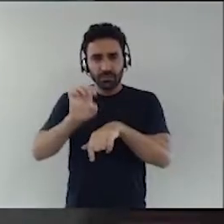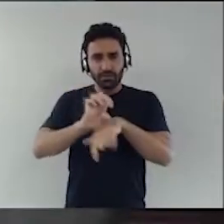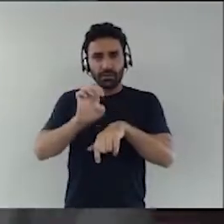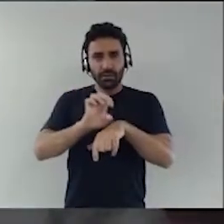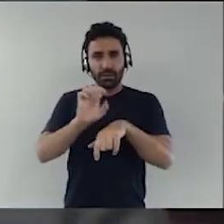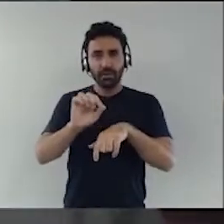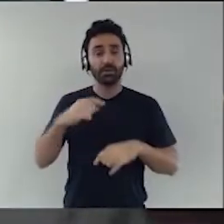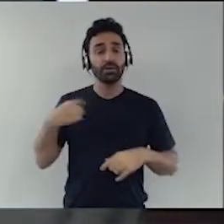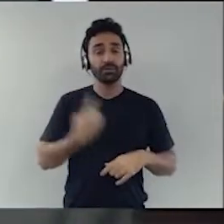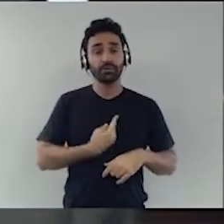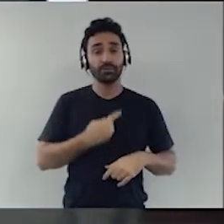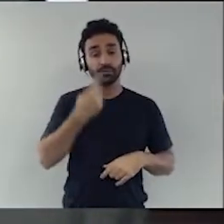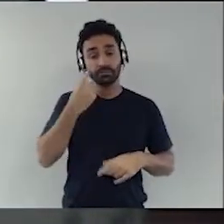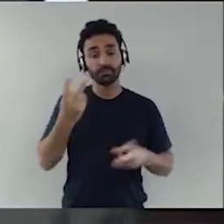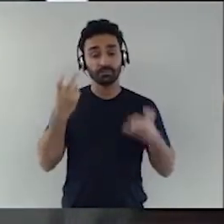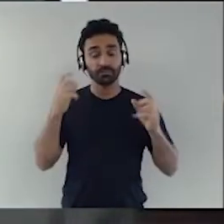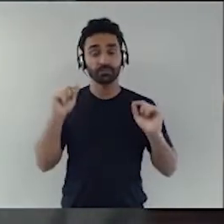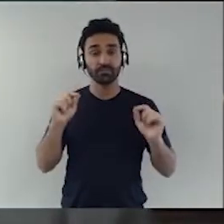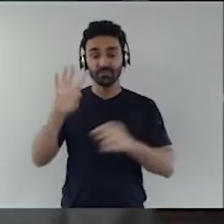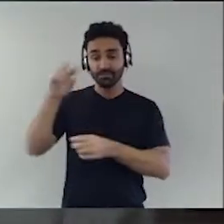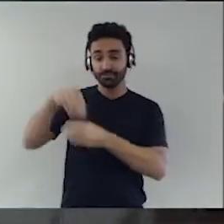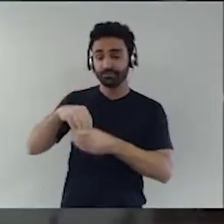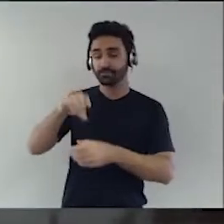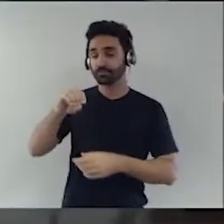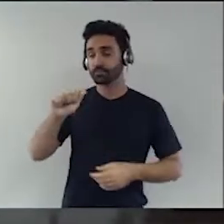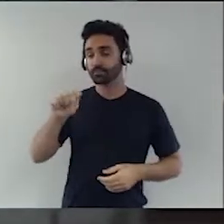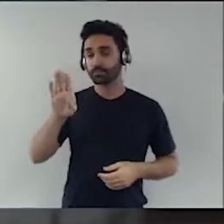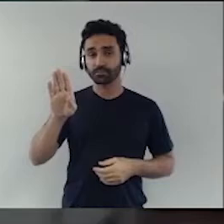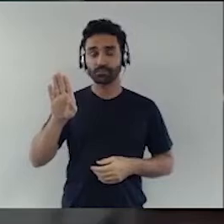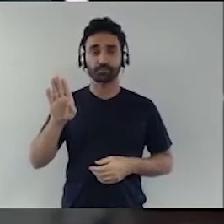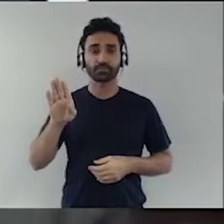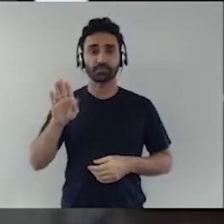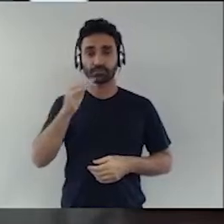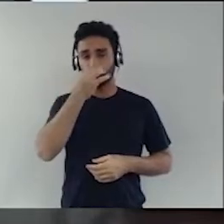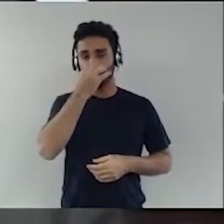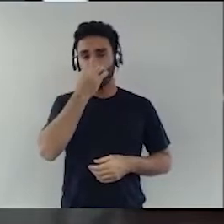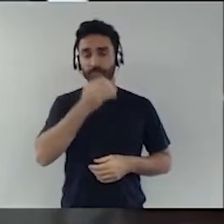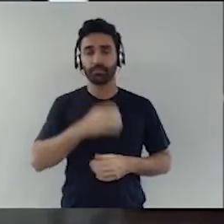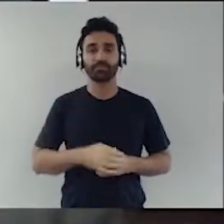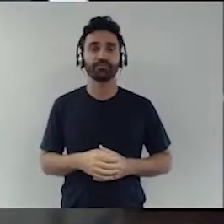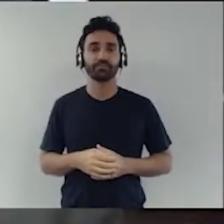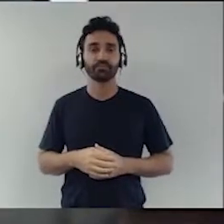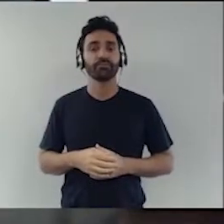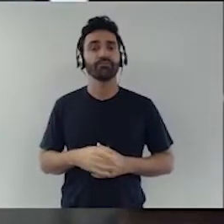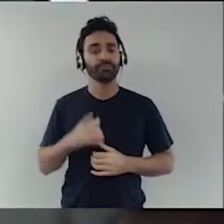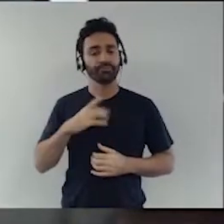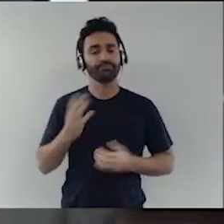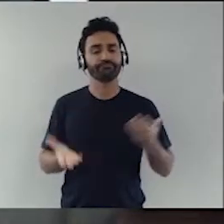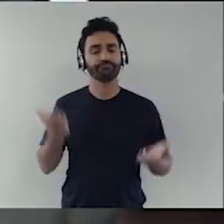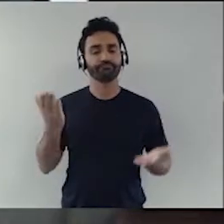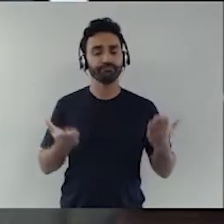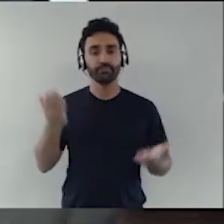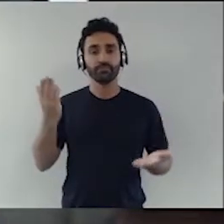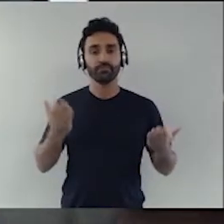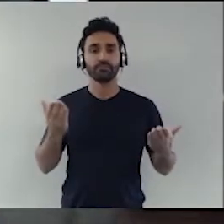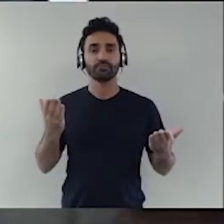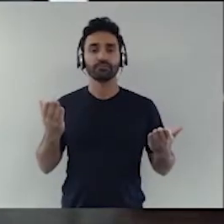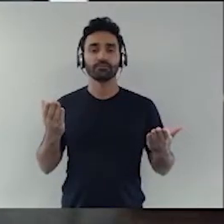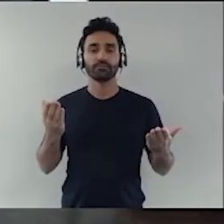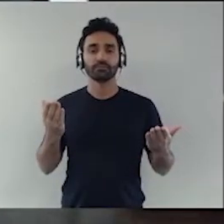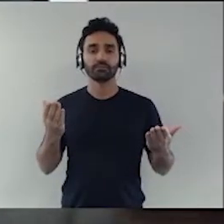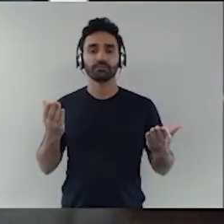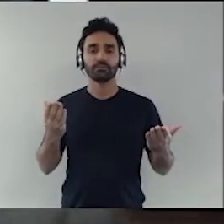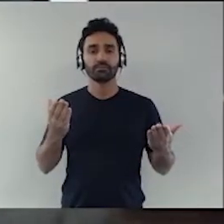gente encontra na OAB, na Ordem dos Advogados do Brasil, esse adequado equilíbrio em que, pelo menos,